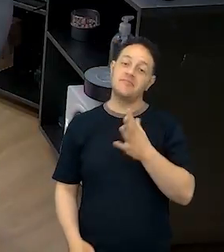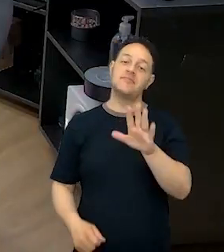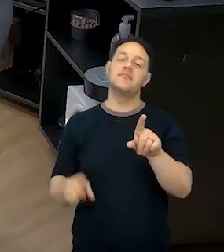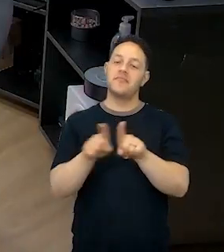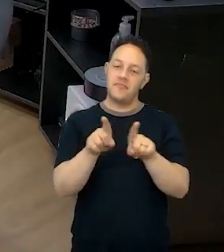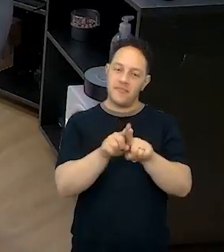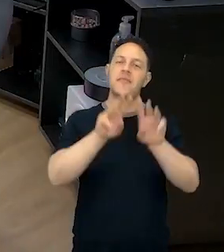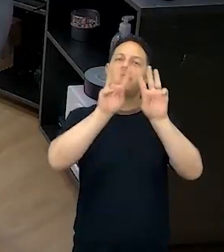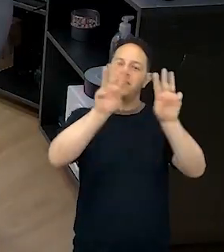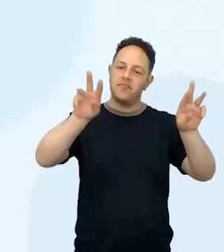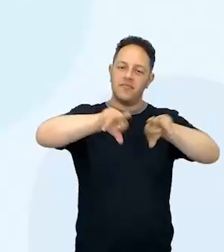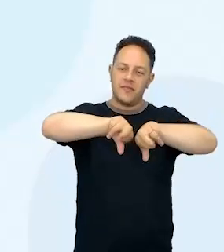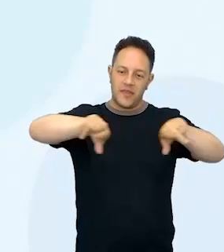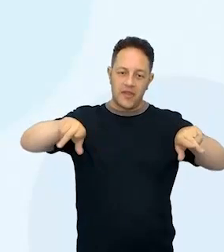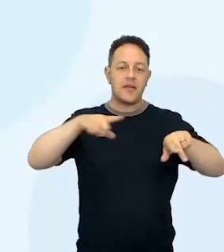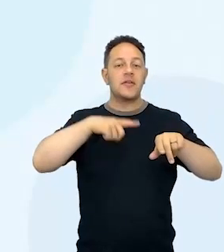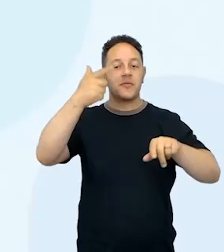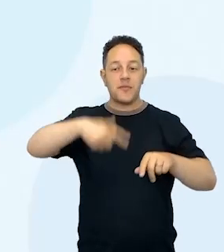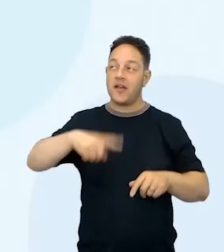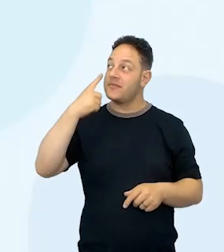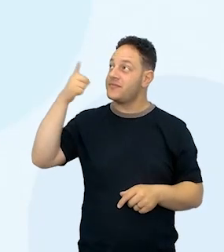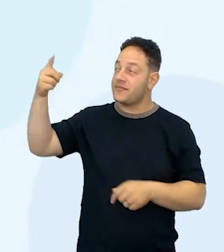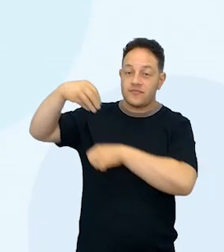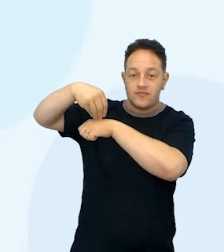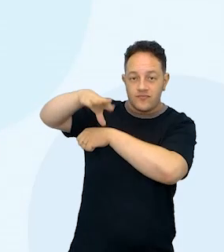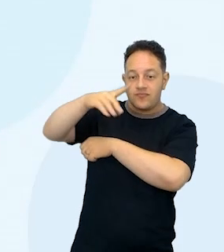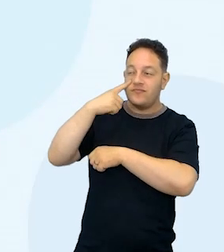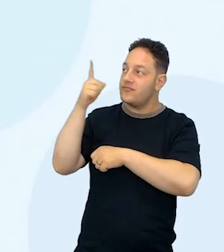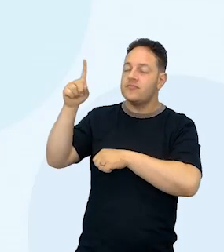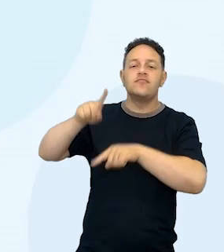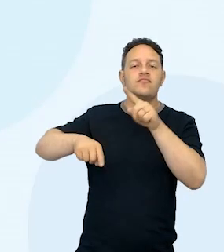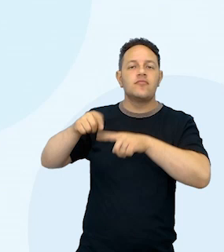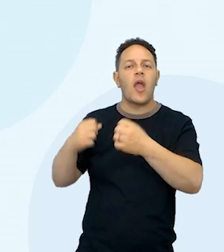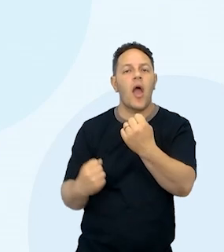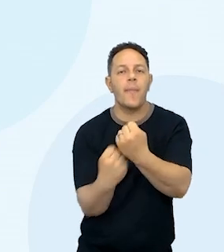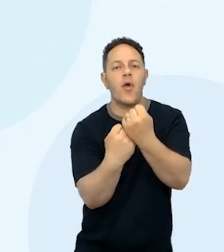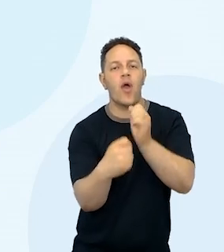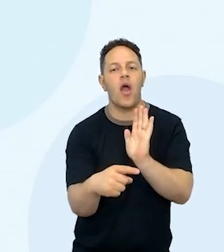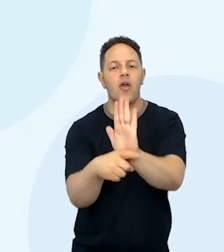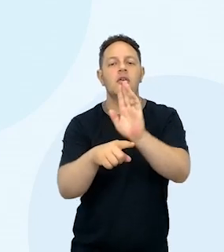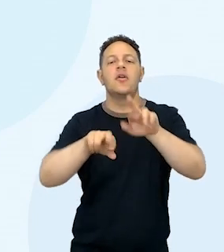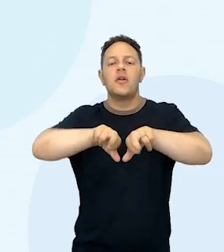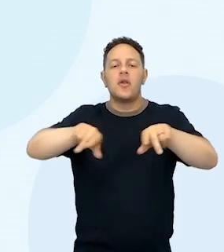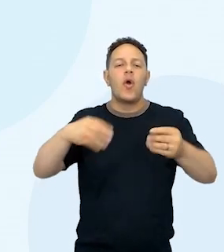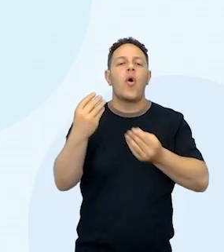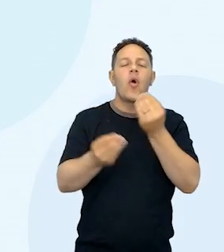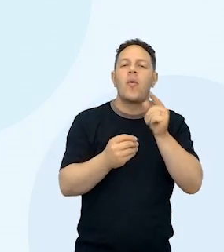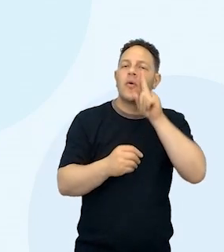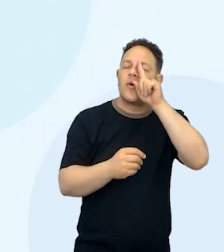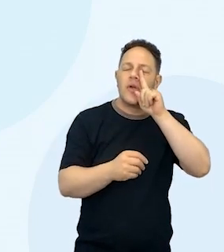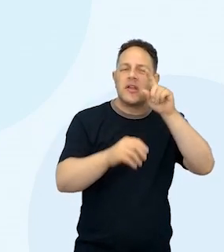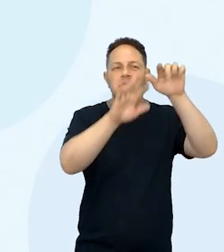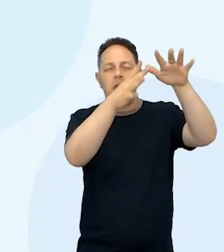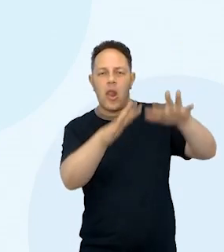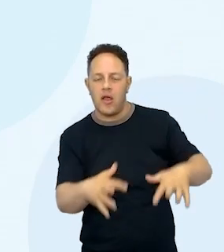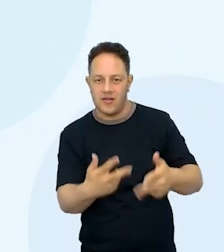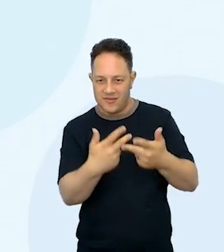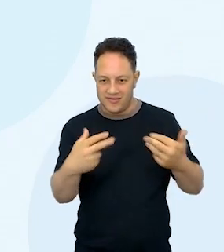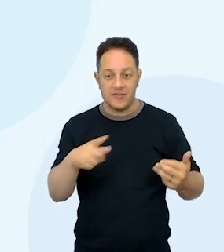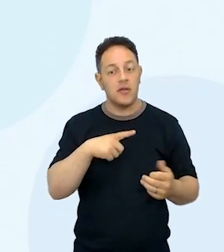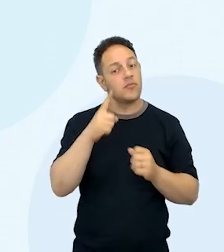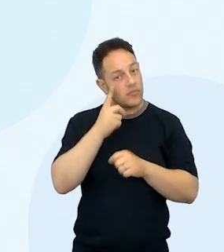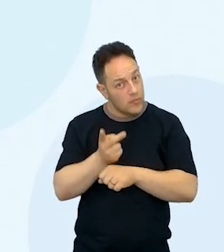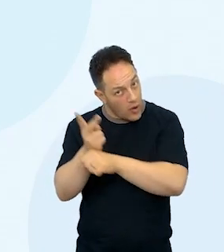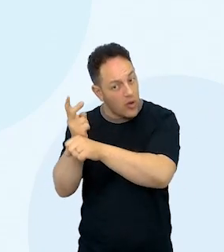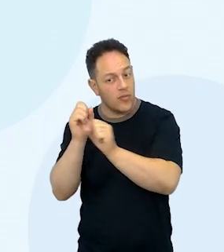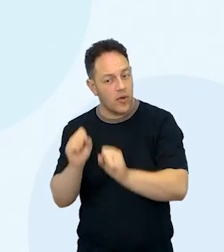dessas plataformas, tem aqui mais uma indicação de material de apoio sobre educação e redução de riscos e desastres, que vocês podem dar uma olhadinha. E